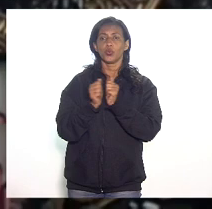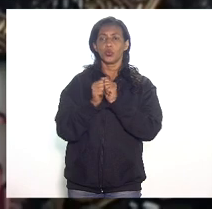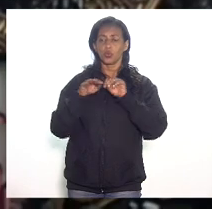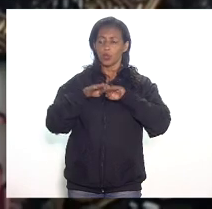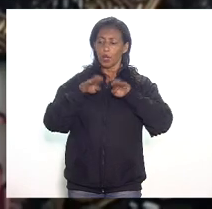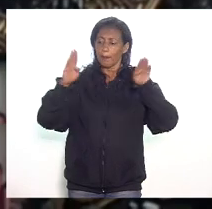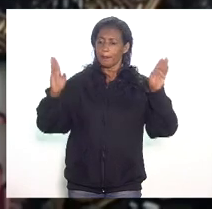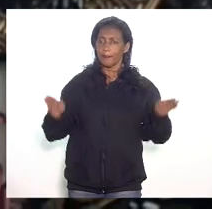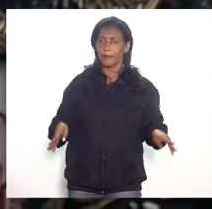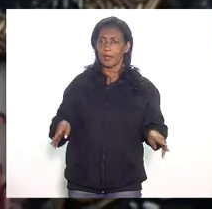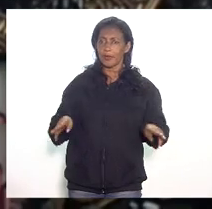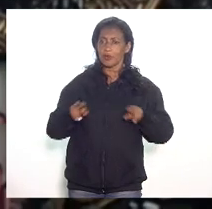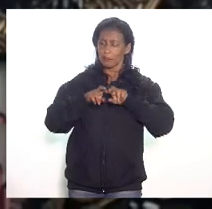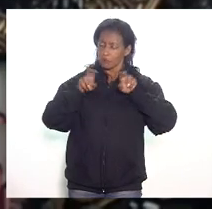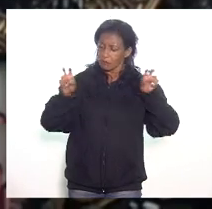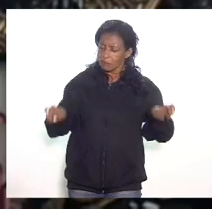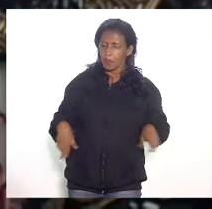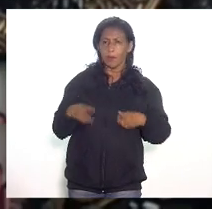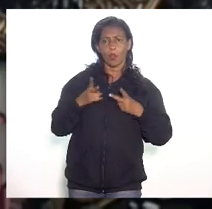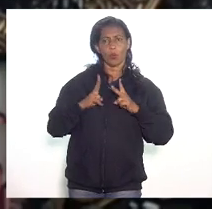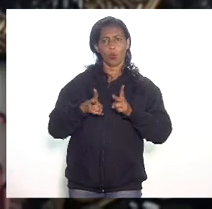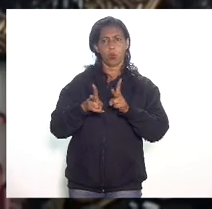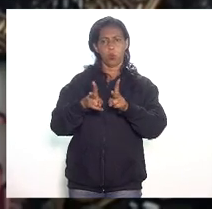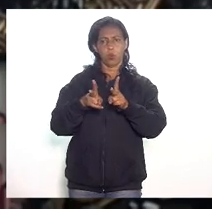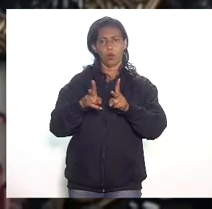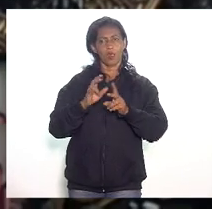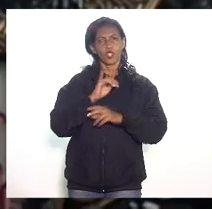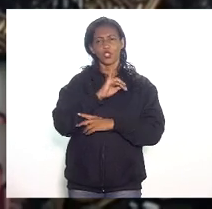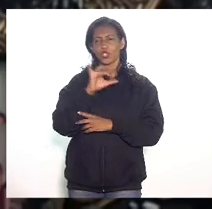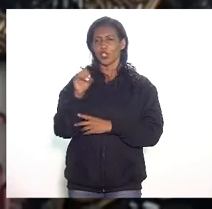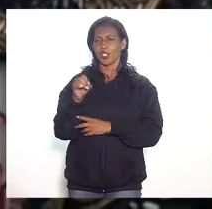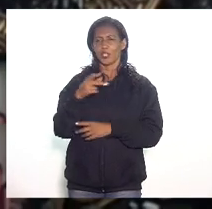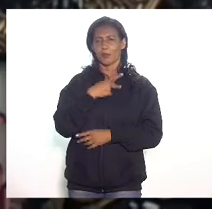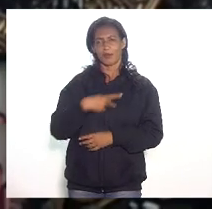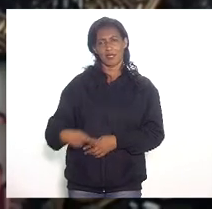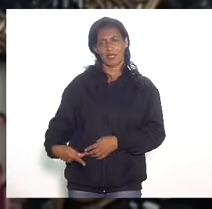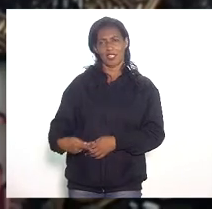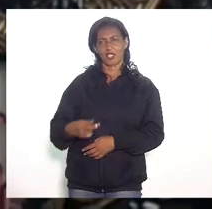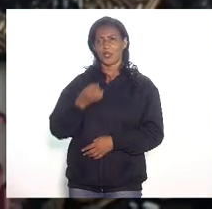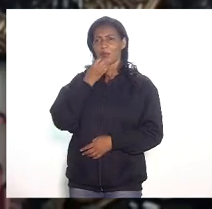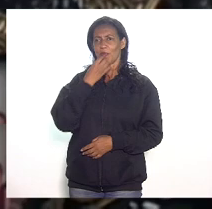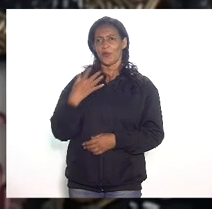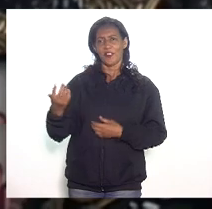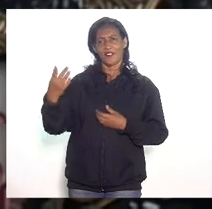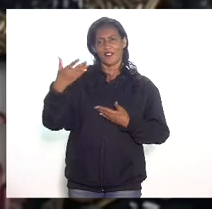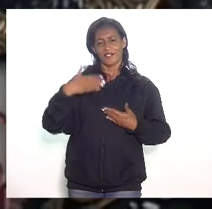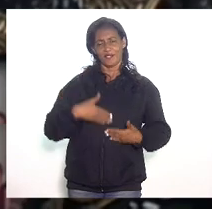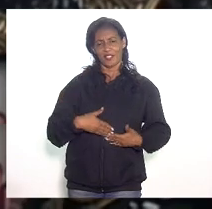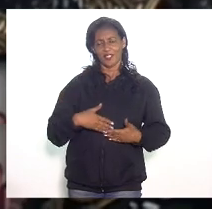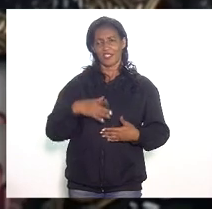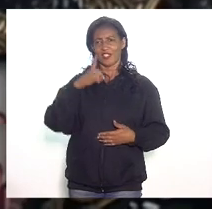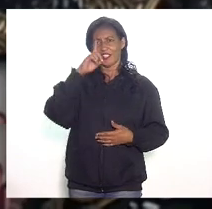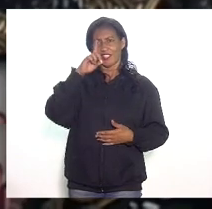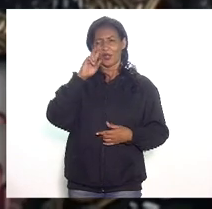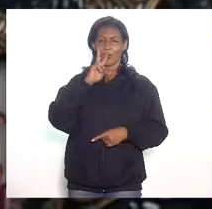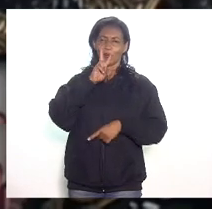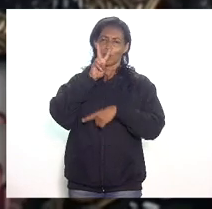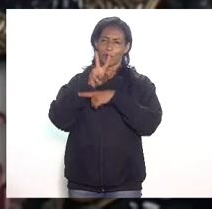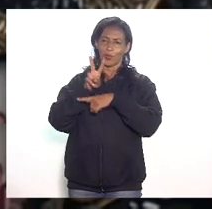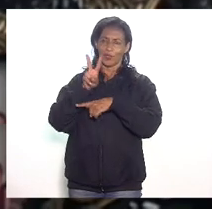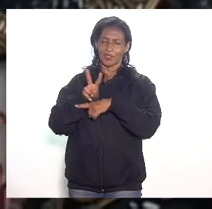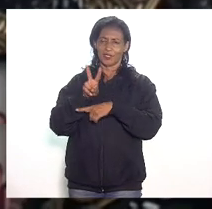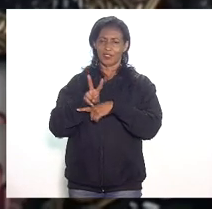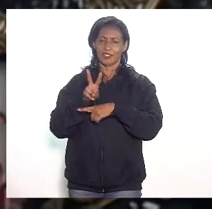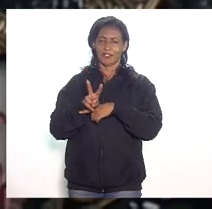possa dar prosseguimento a ela. É isso, presidente. Mais uma vez, boas-vindas. Obrigado. Deus lhe proteja nessa